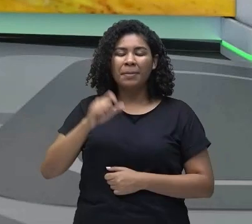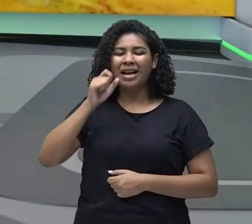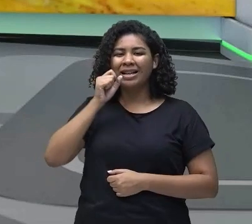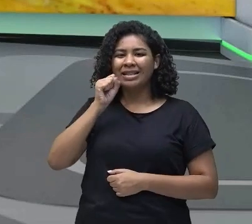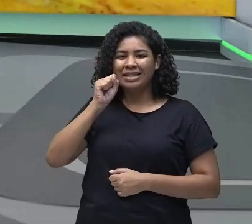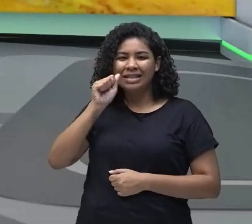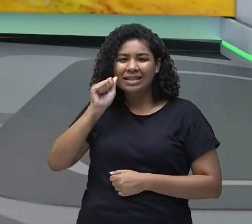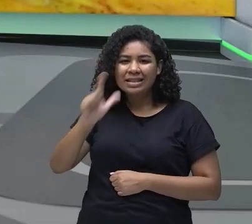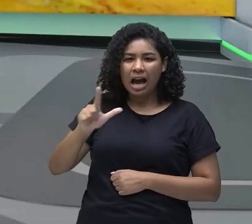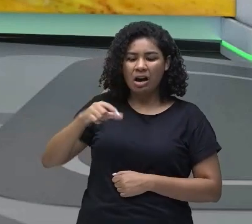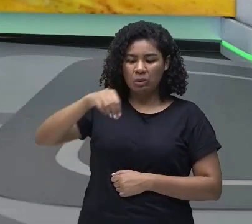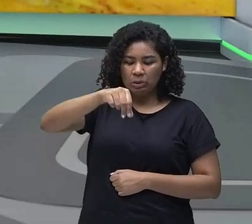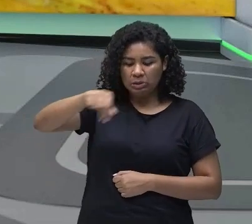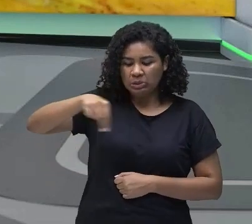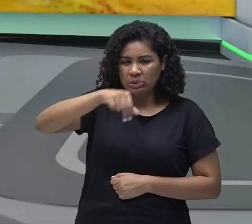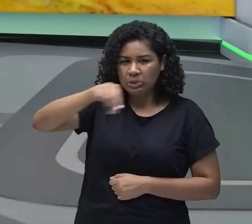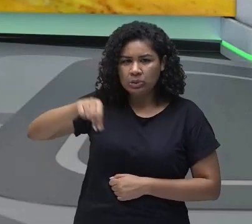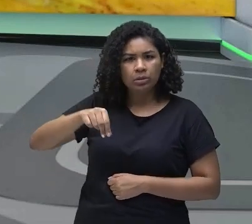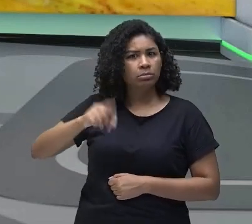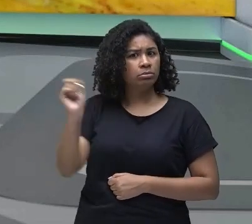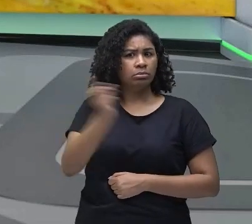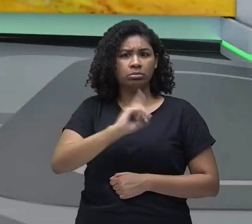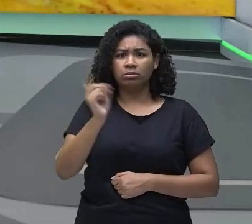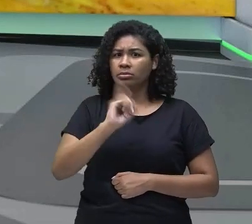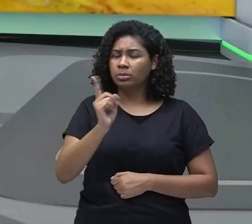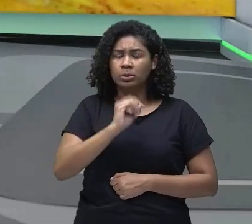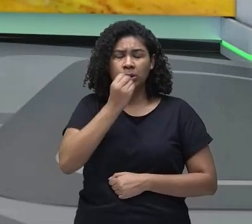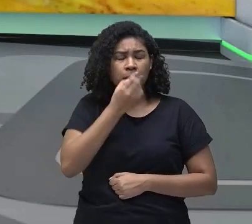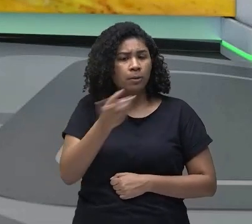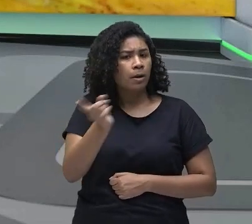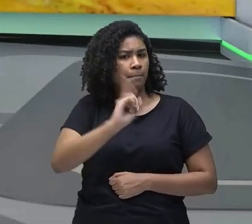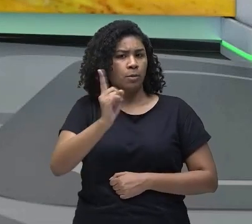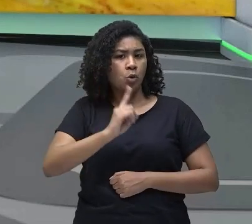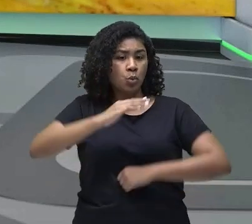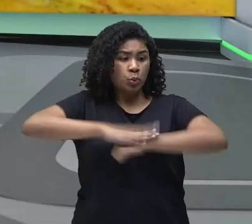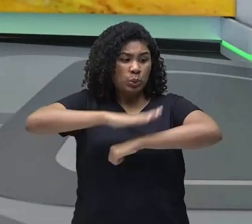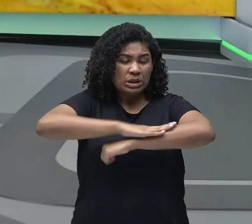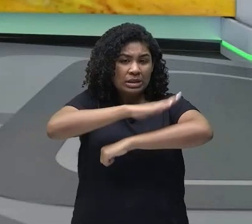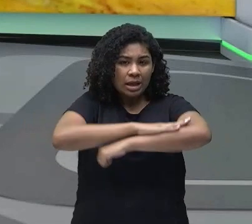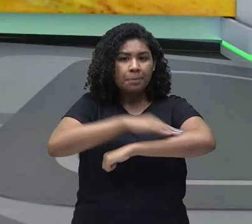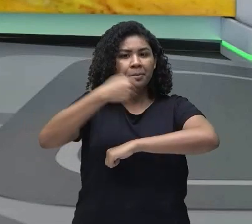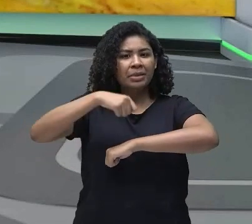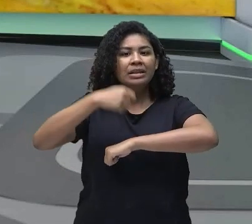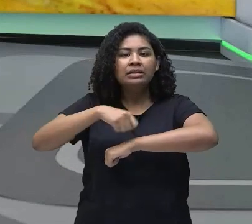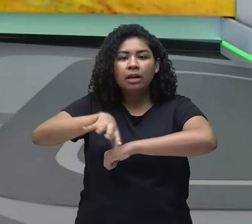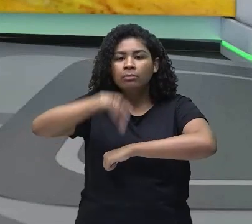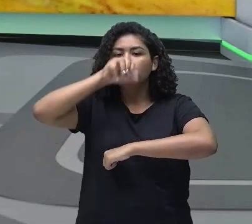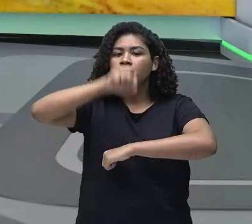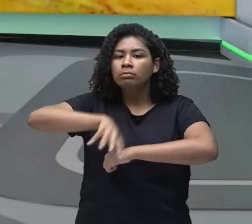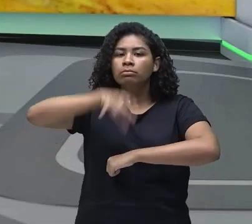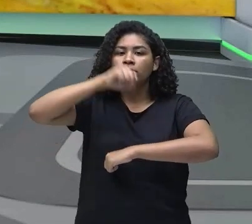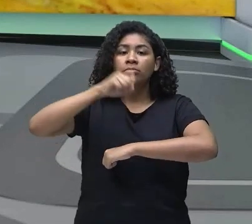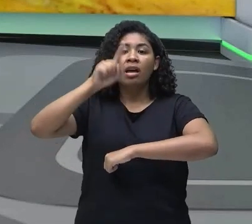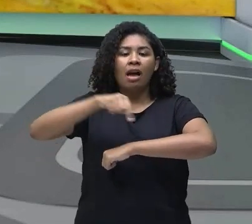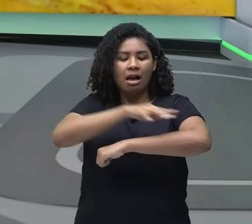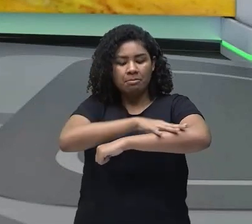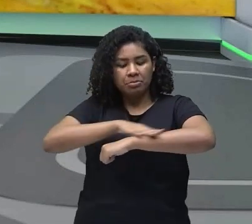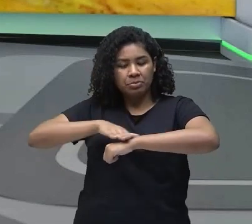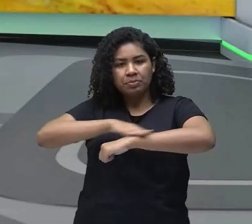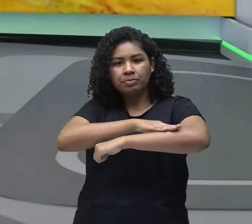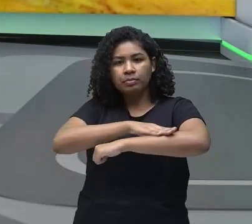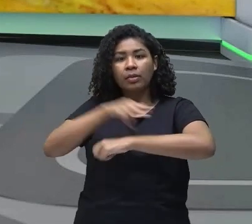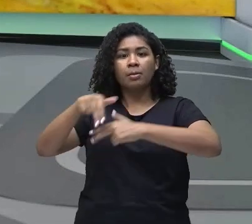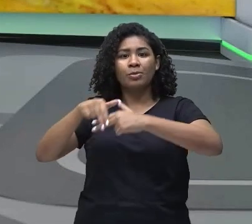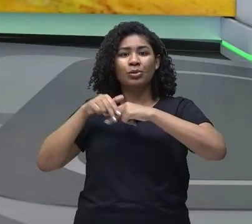brincadeira não é legal. O sapo respira pela pele e quando você coloca sal na pele dele, que ele sai pulando, é